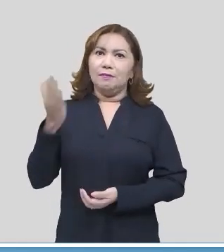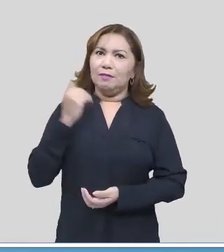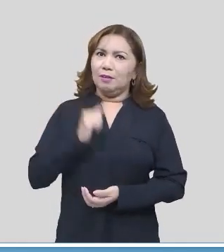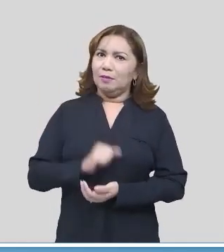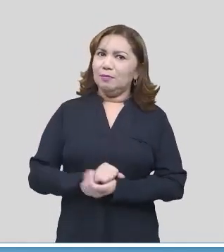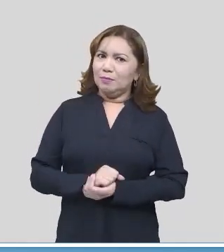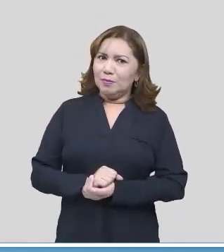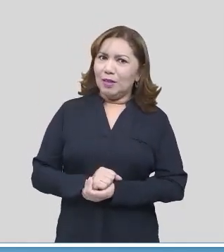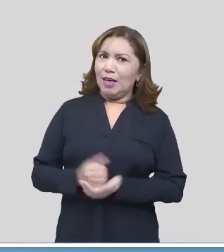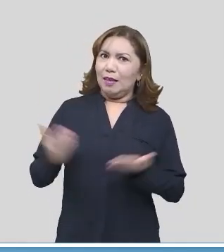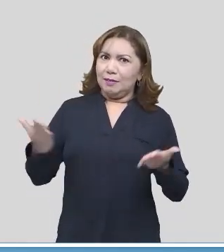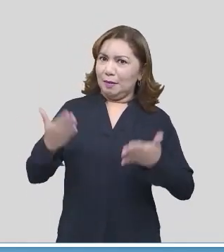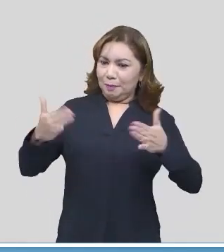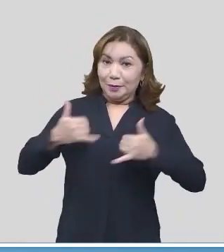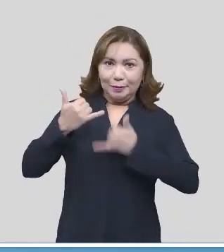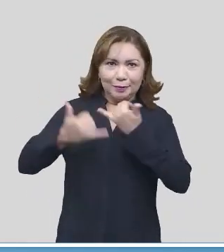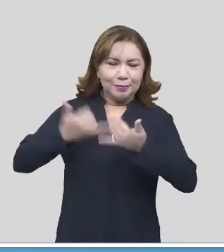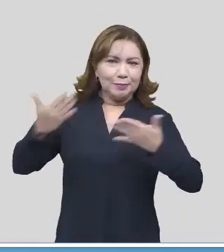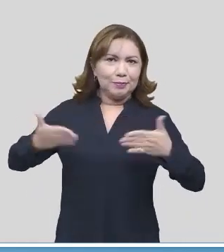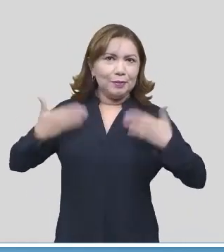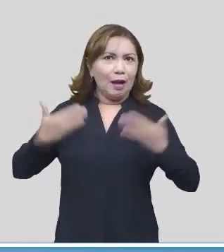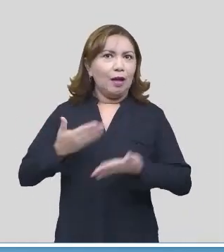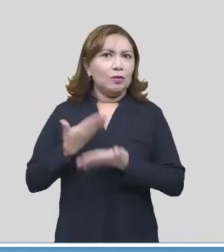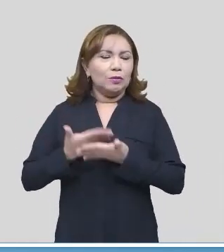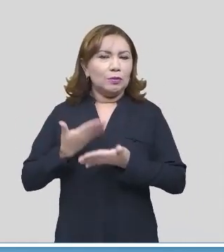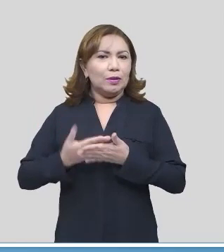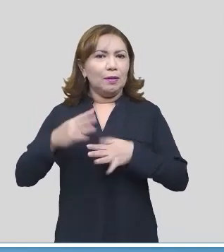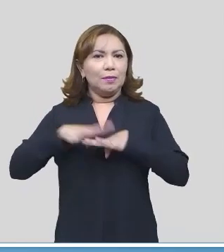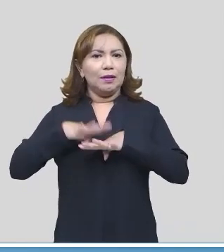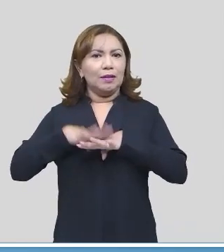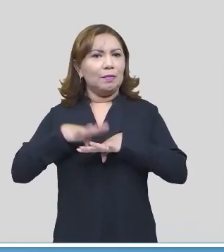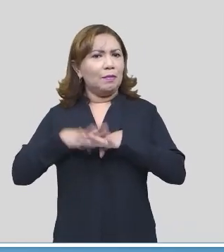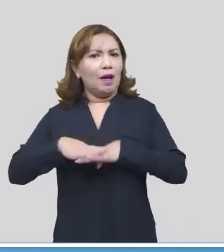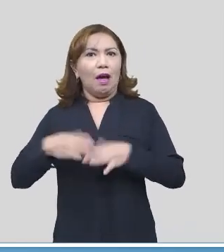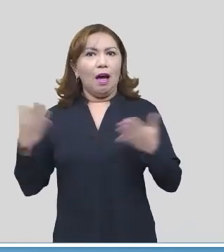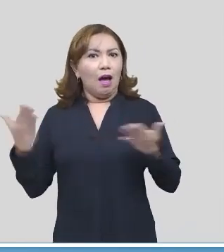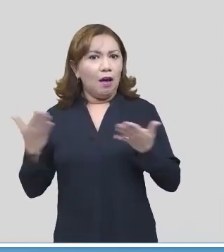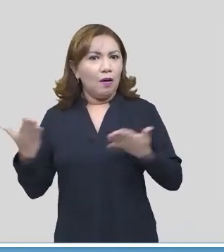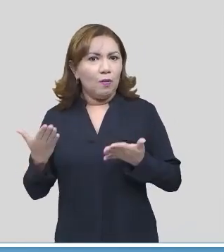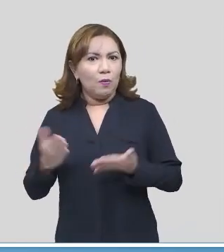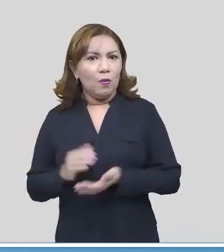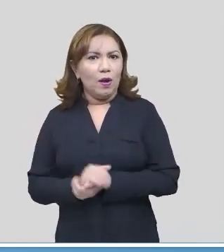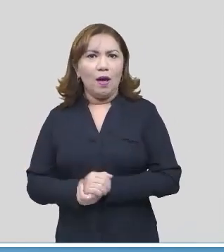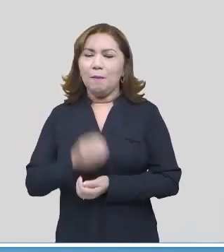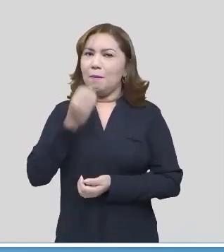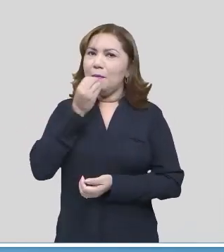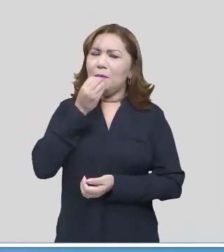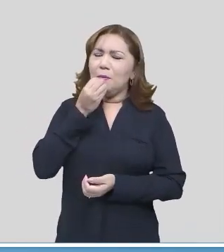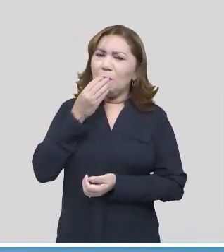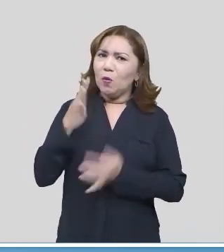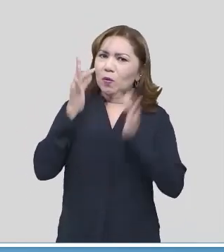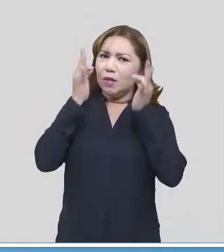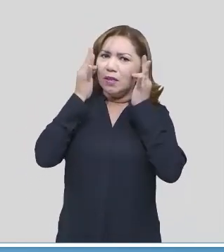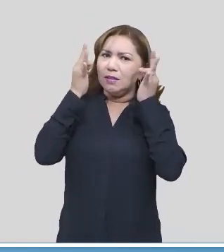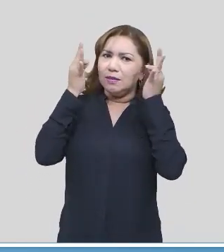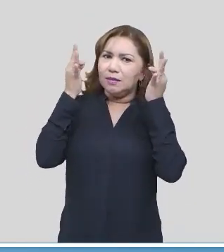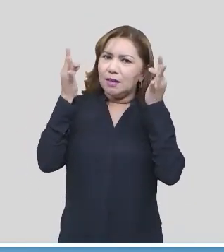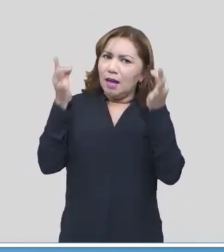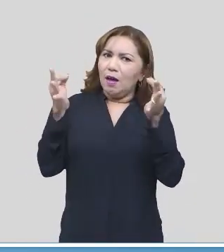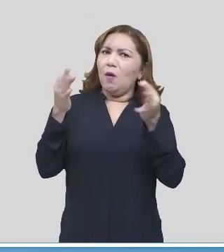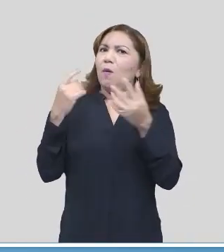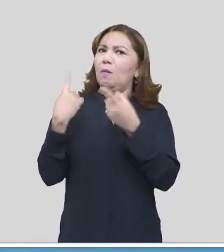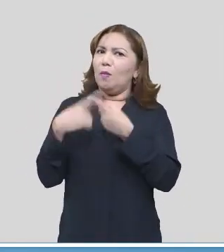nessa aventura e nessa aula de matemática, essa aula divertida. Agora, muita atenção,